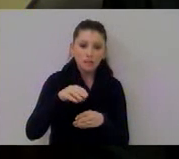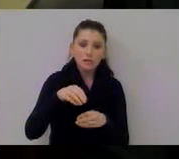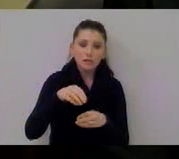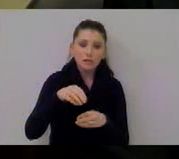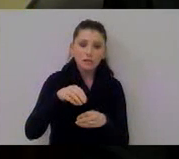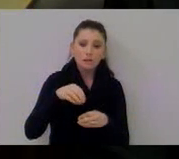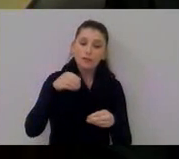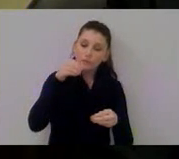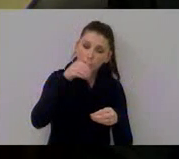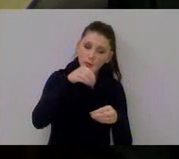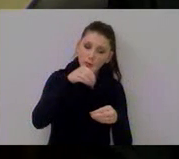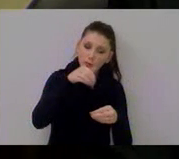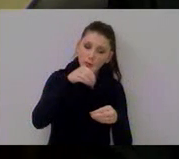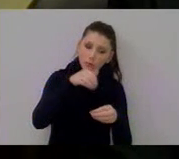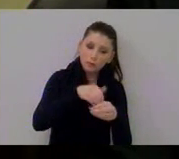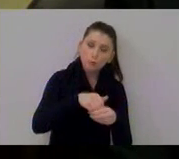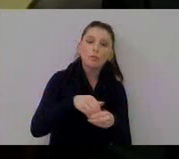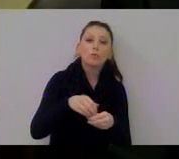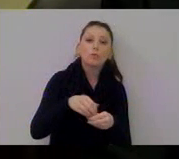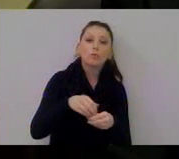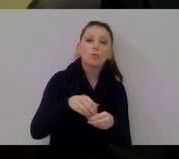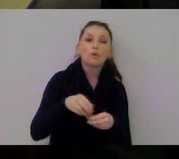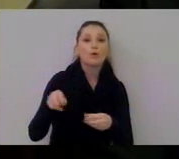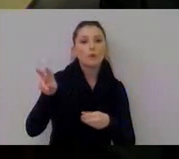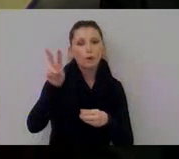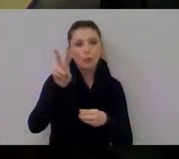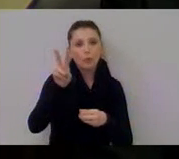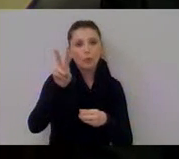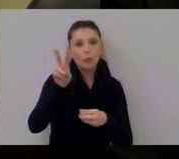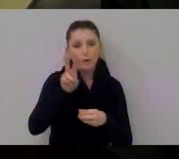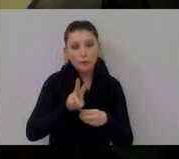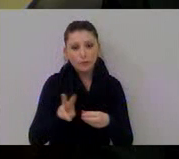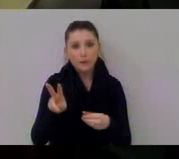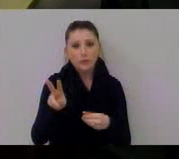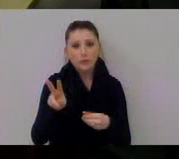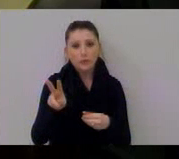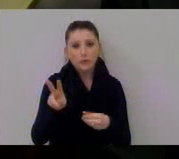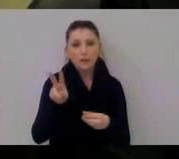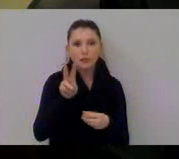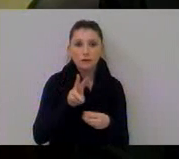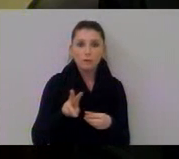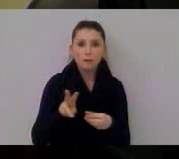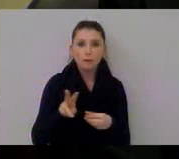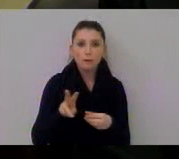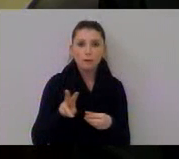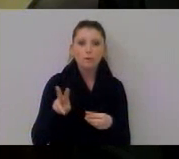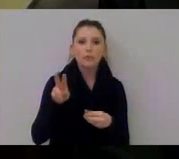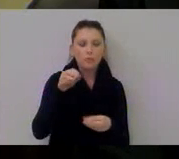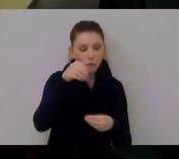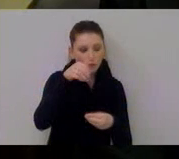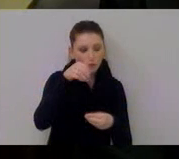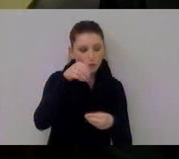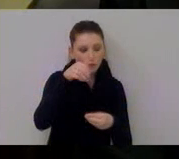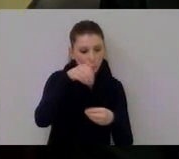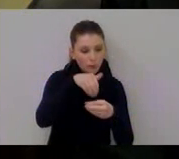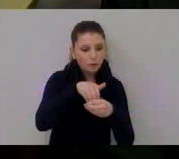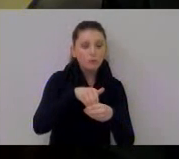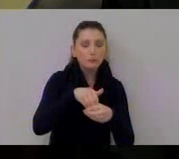senhores, vocês peregrinaram em busca da nossa confiança.